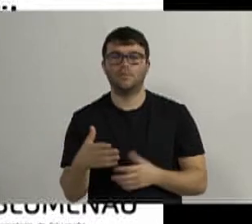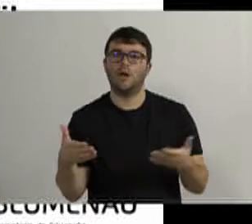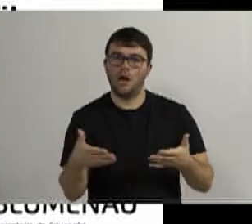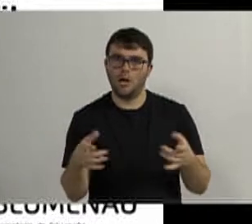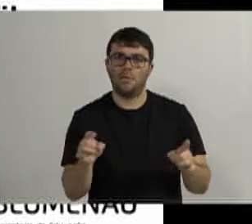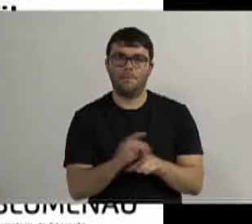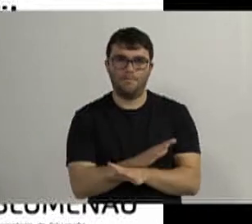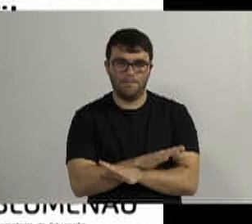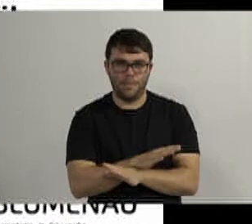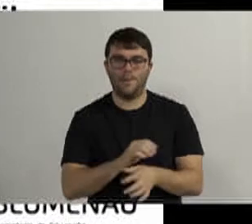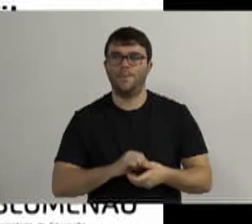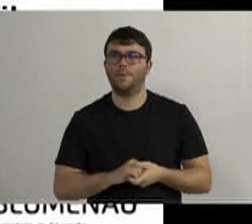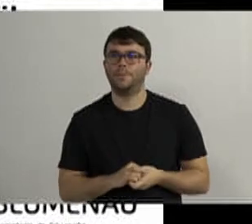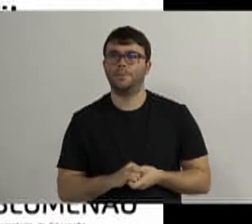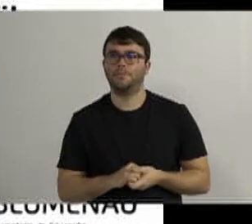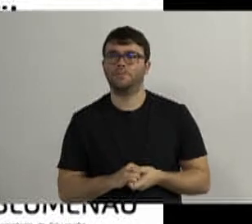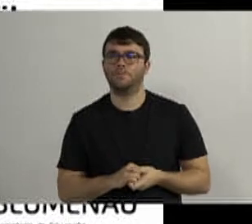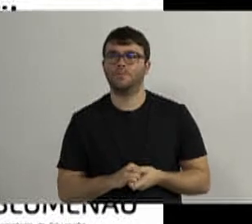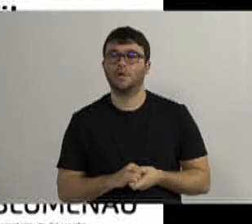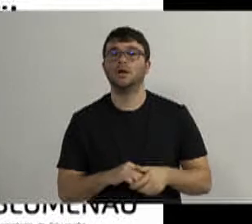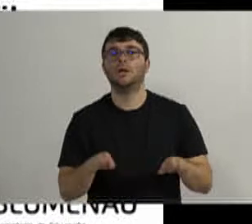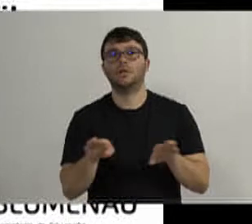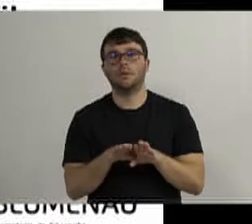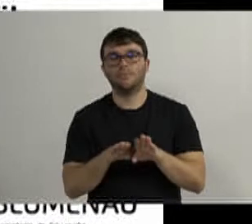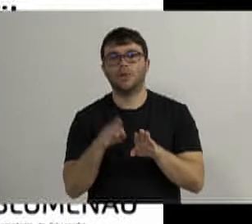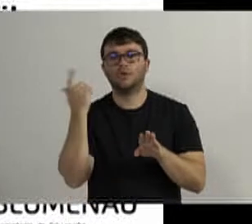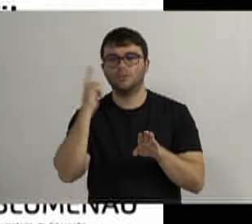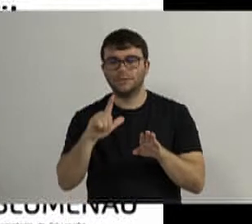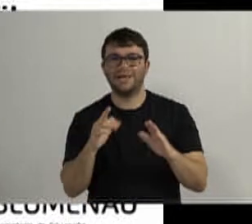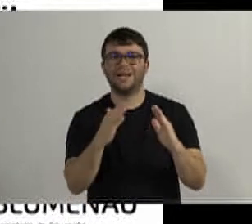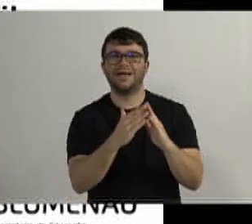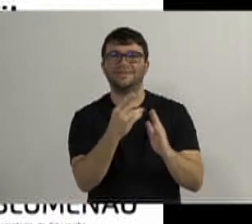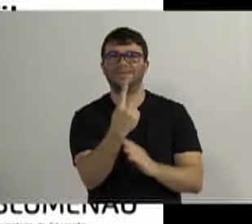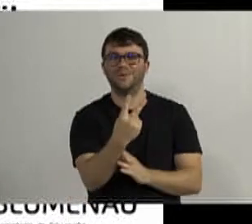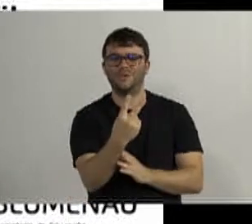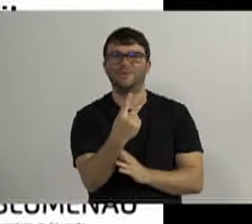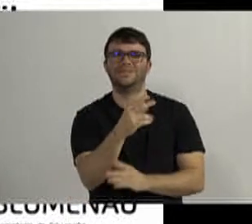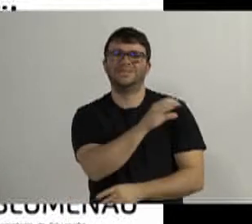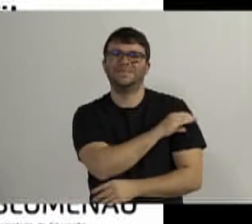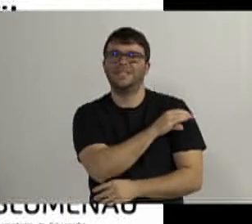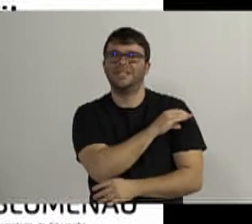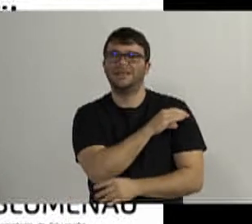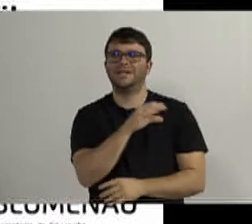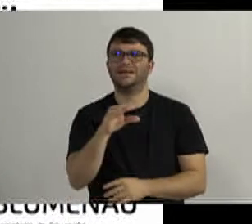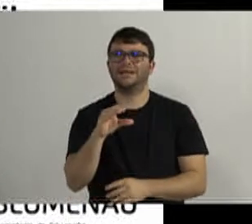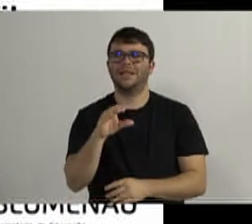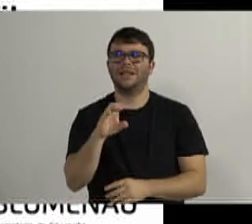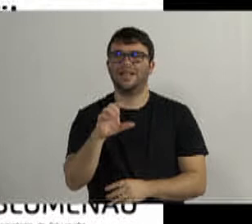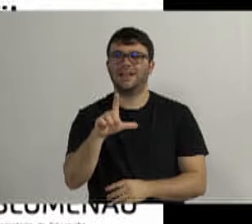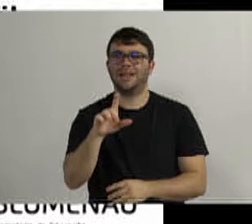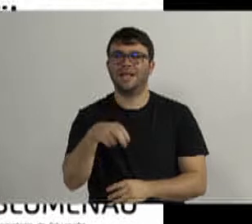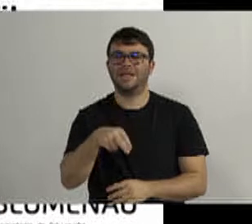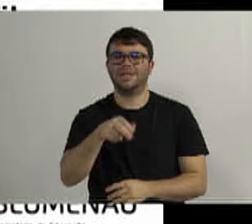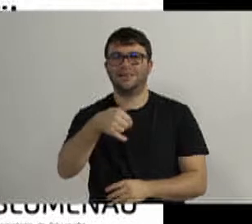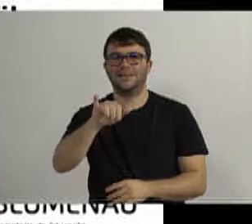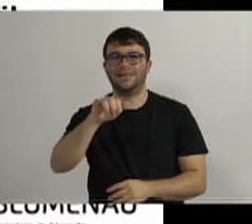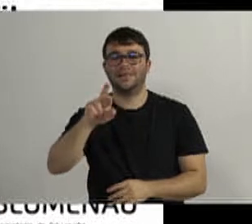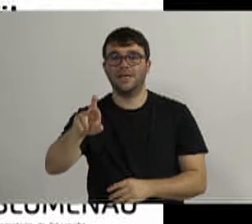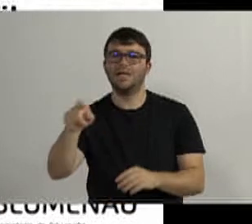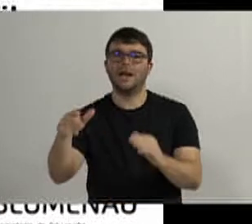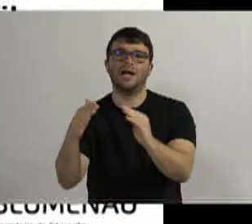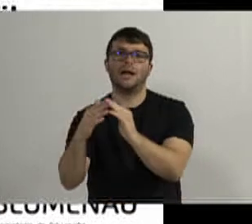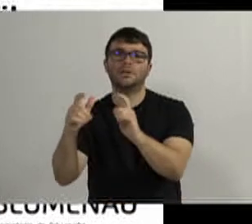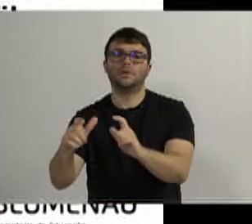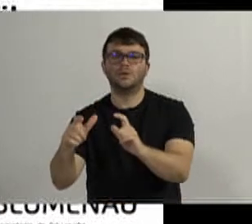em ordem novamente houve também a desapropriação da casa doido sei ele ele vai testar que é uma casa ali no